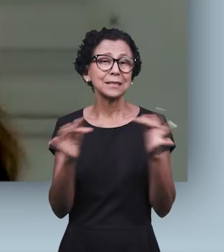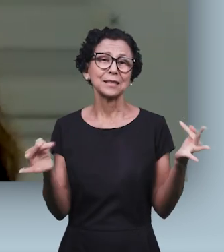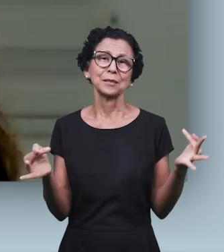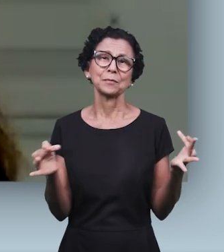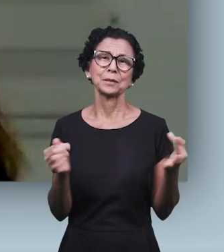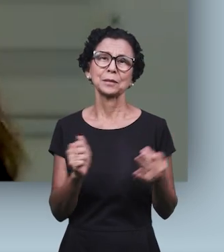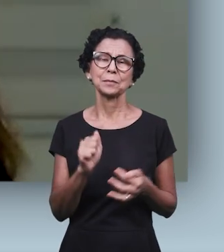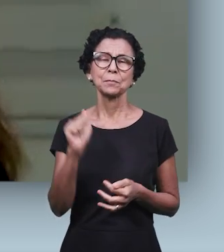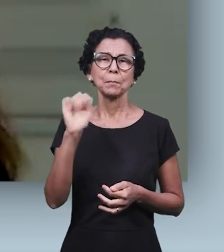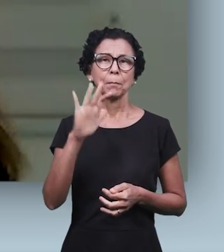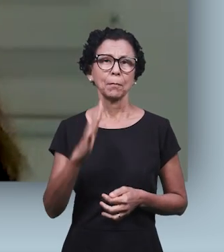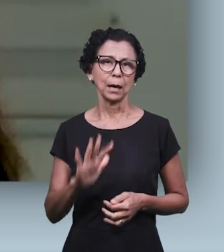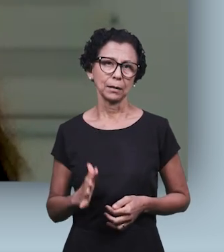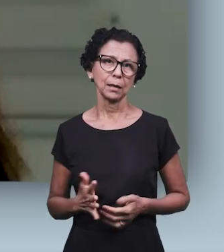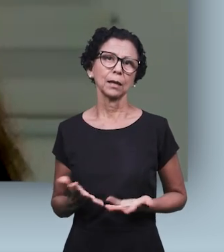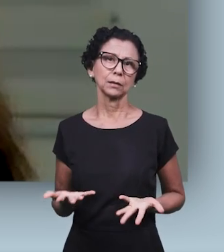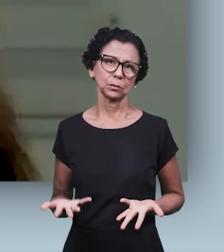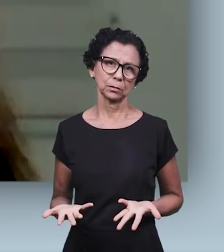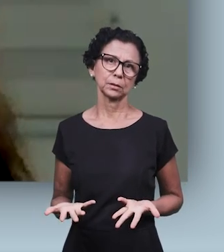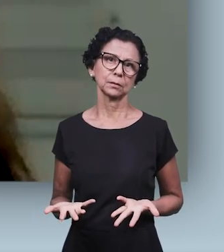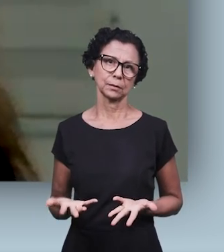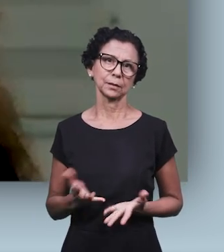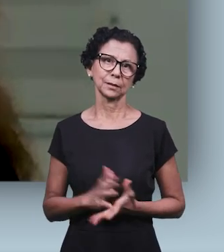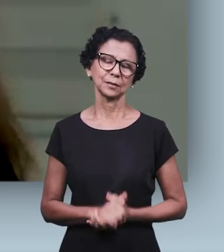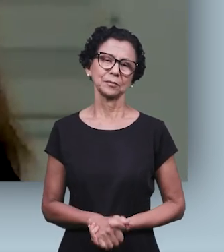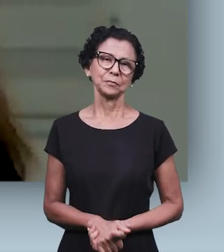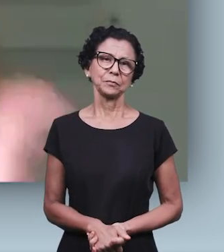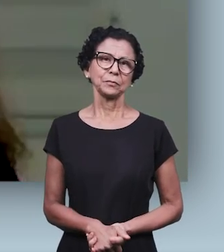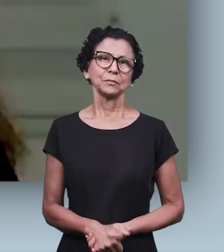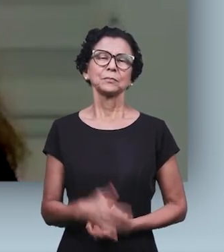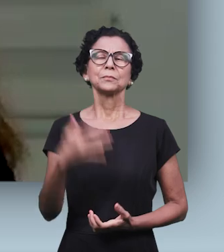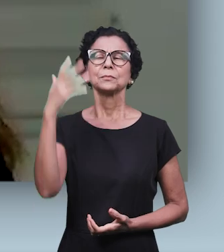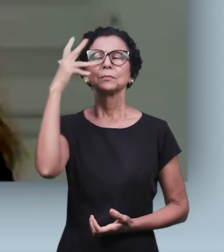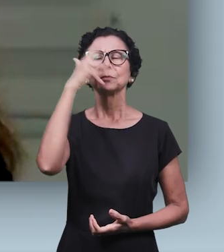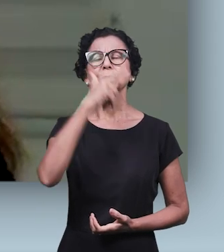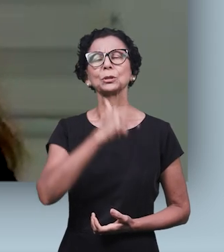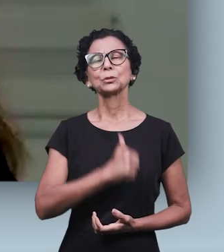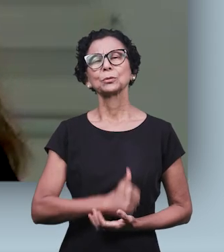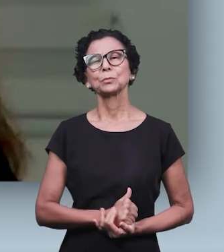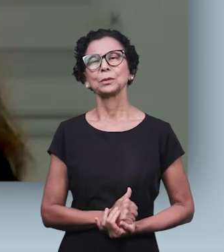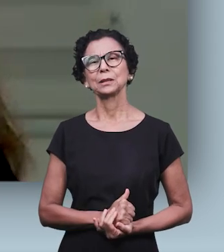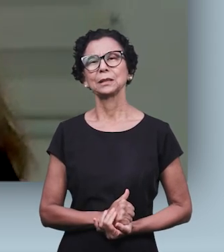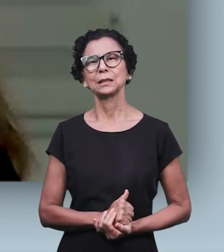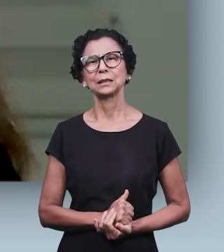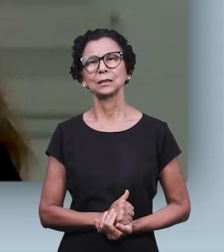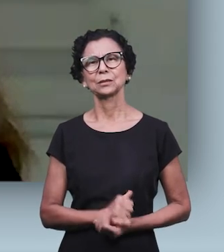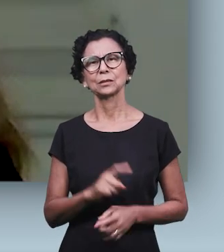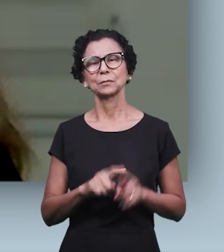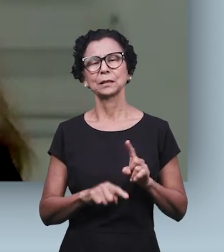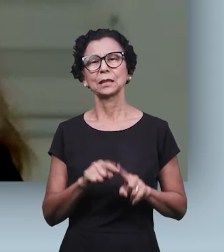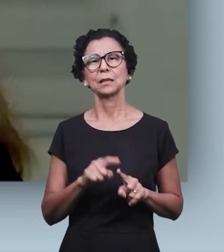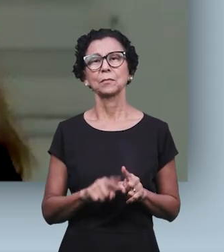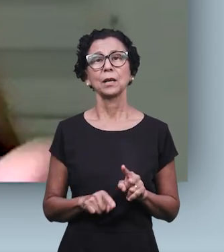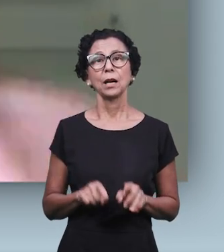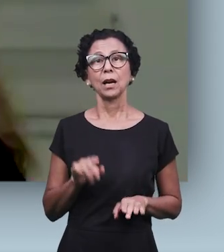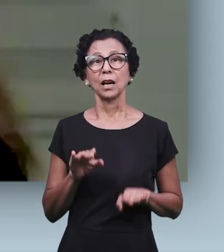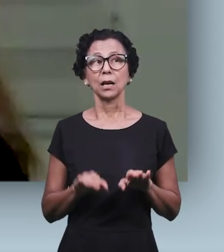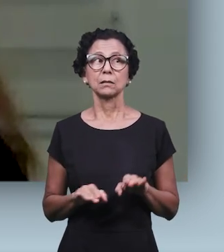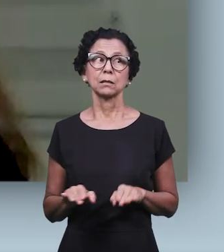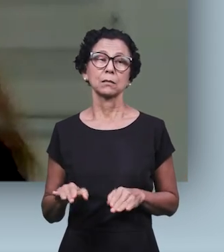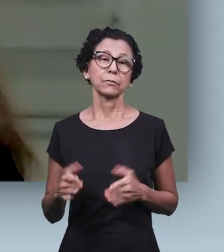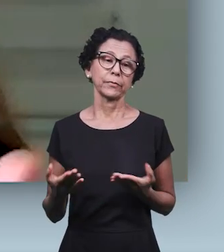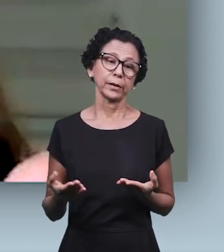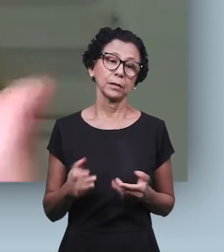práticos, simples e baratos. Porque, como eu falei, as irmãs fazem materiais muito bonitos, mas nem sempre as irmãs têm,